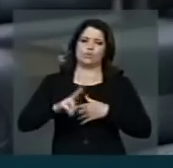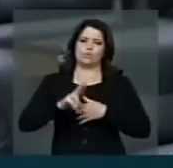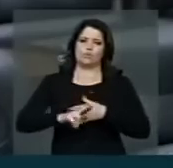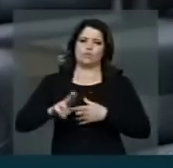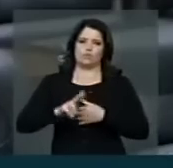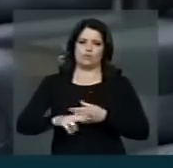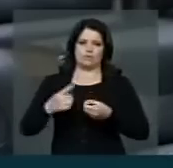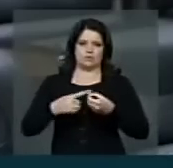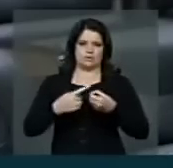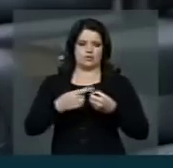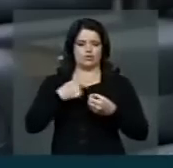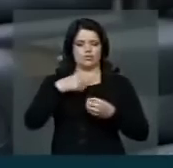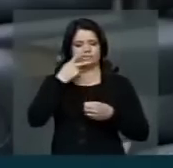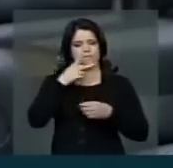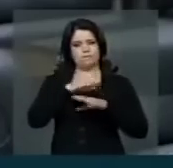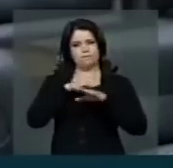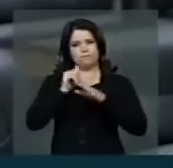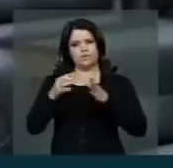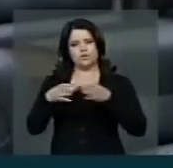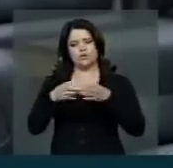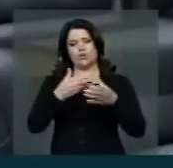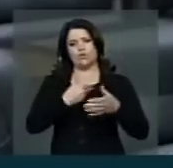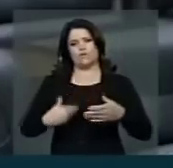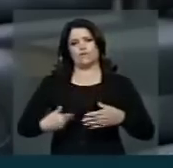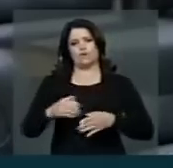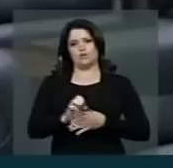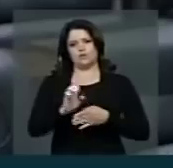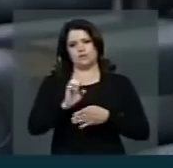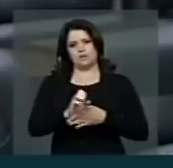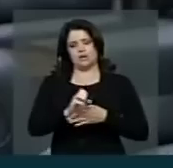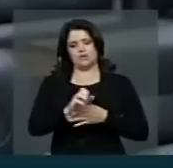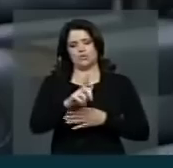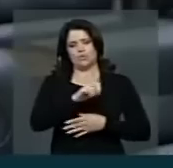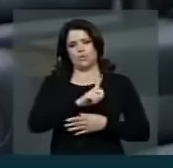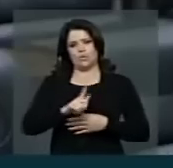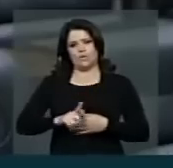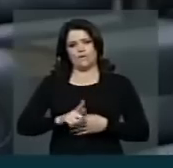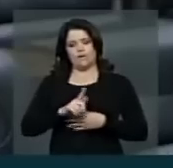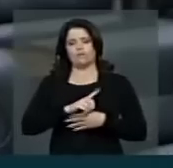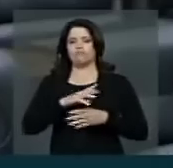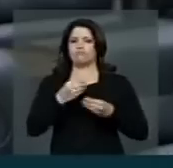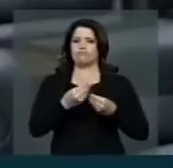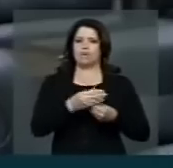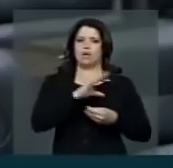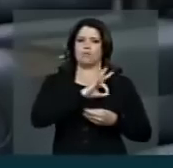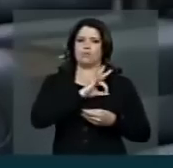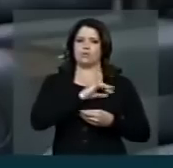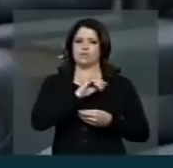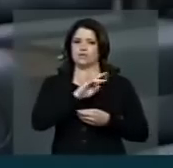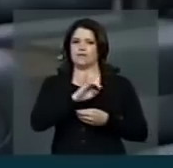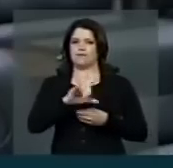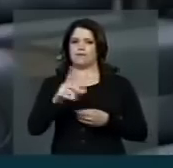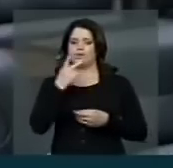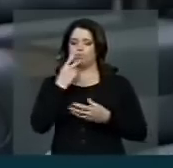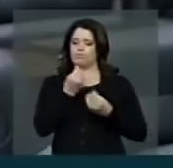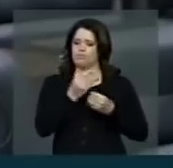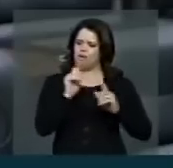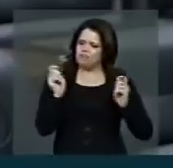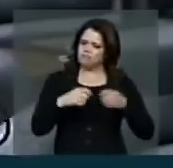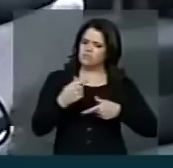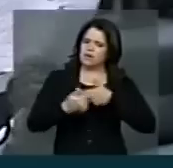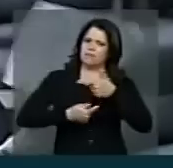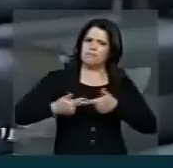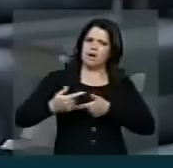aqui solicitar do governo do estado que aparelhe a polícia civil, que aparelhe a polícia militar,